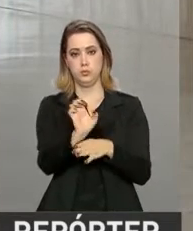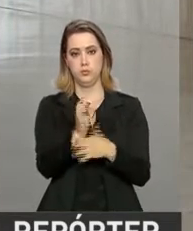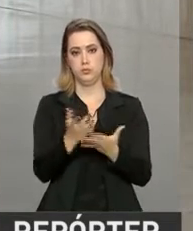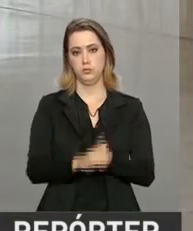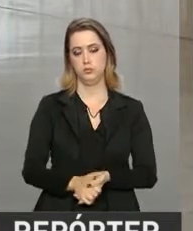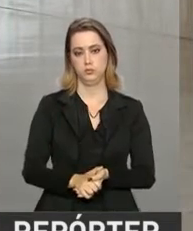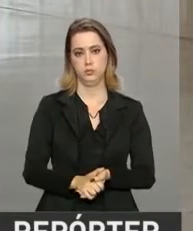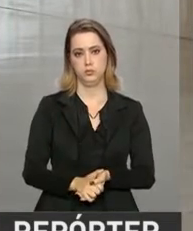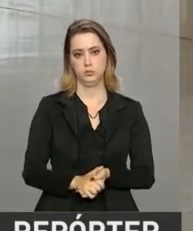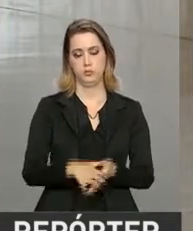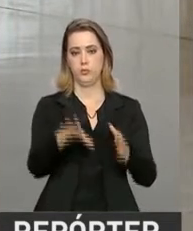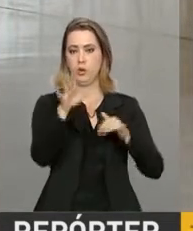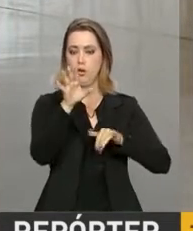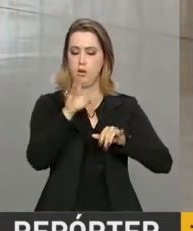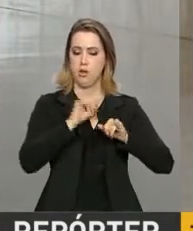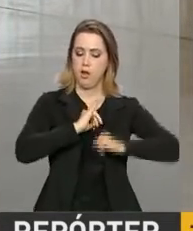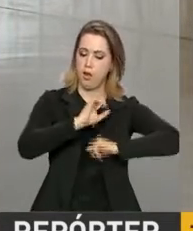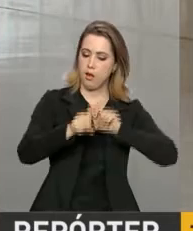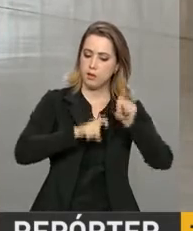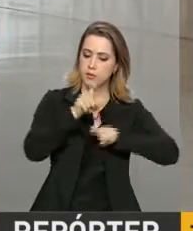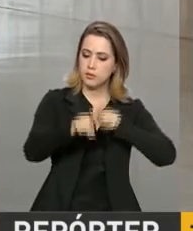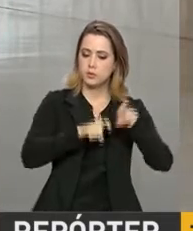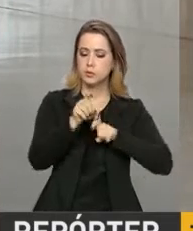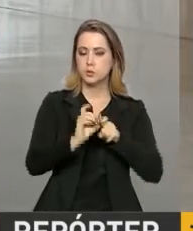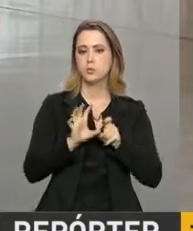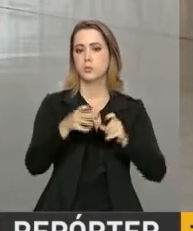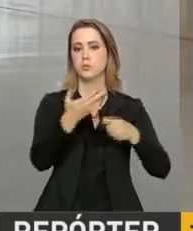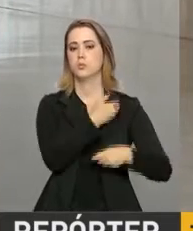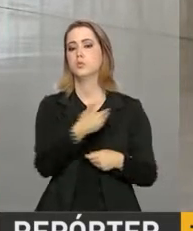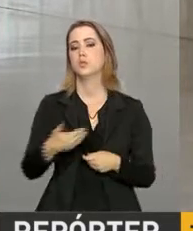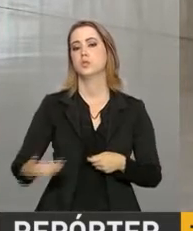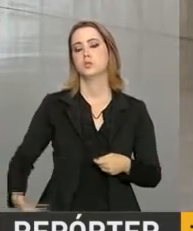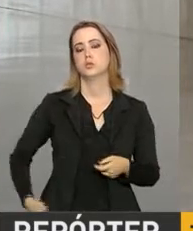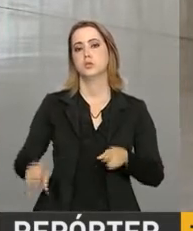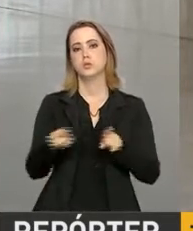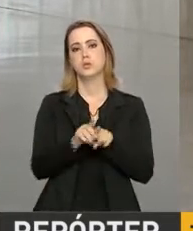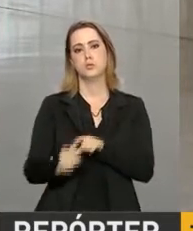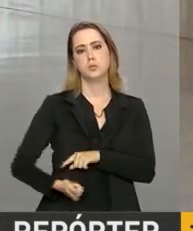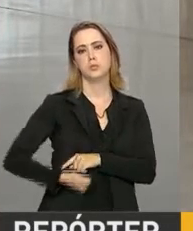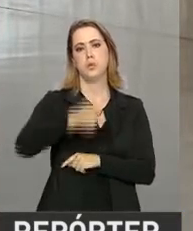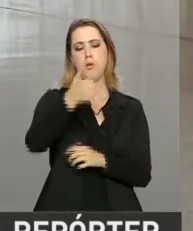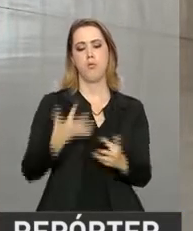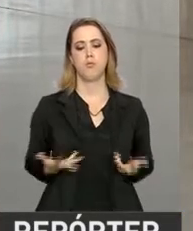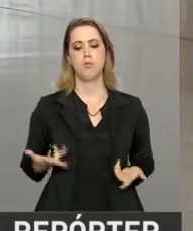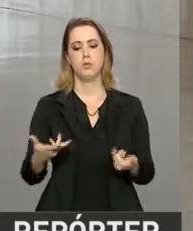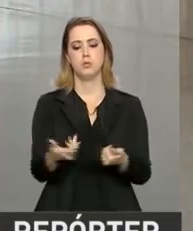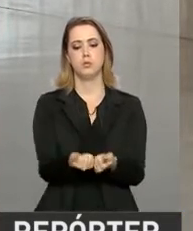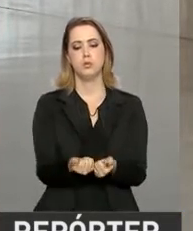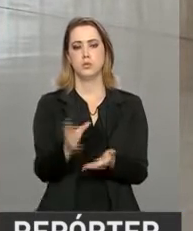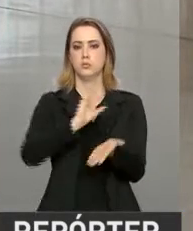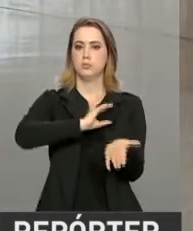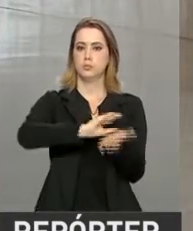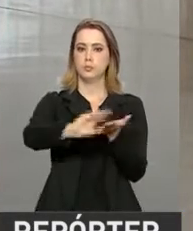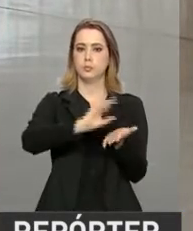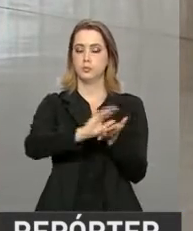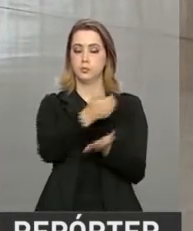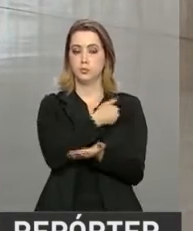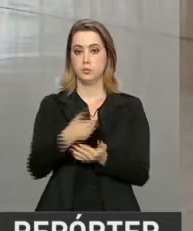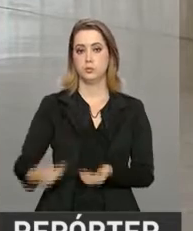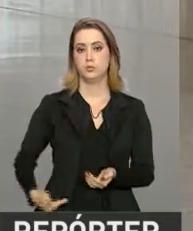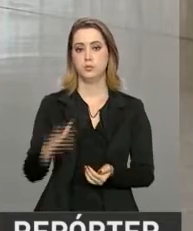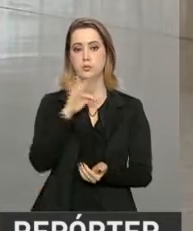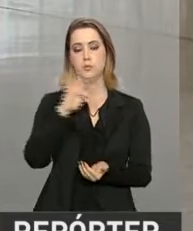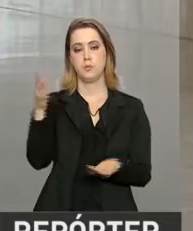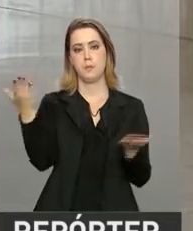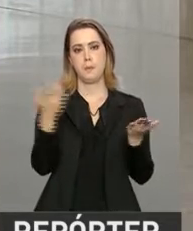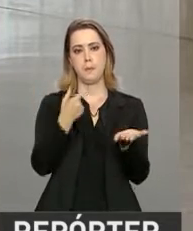digitalização dos serviços públicos é uma das medidas do governo para tornar mais eficiente a gestão dos recursos da união ao assinar